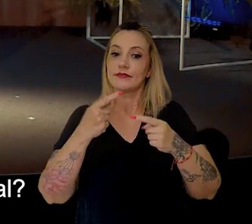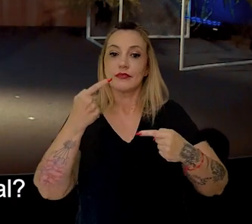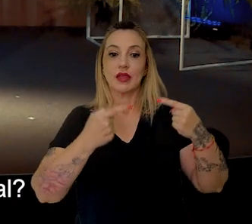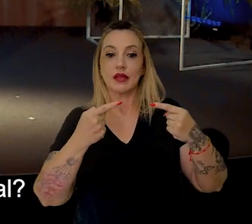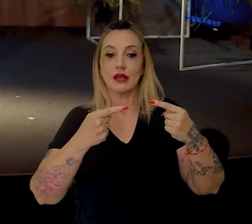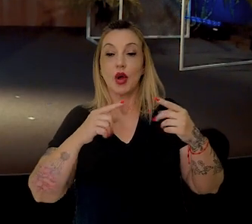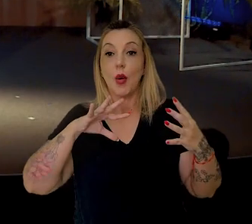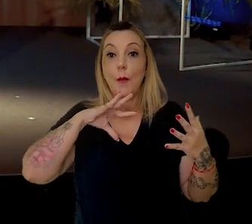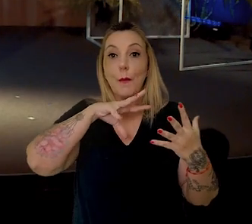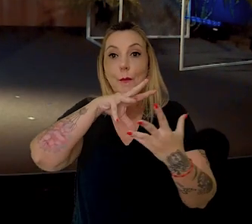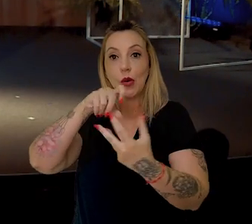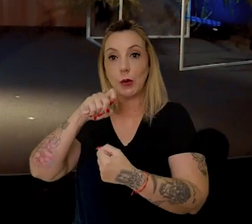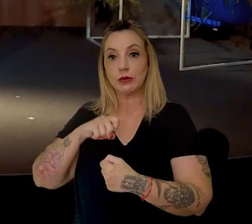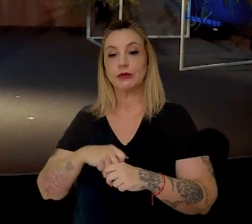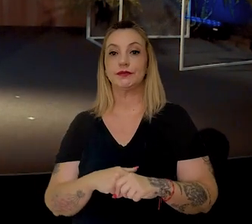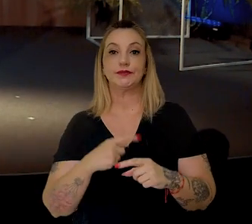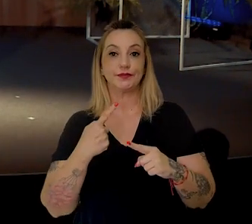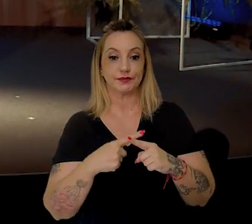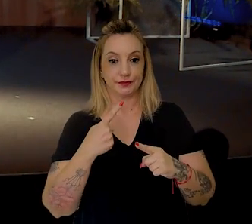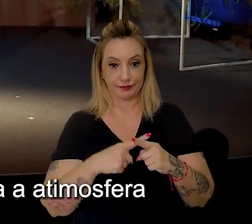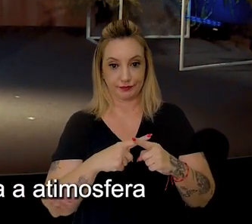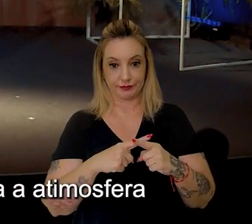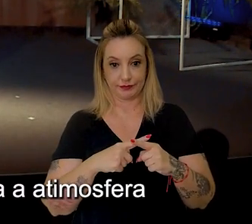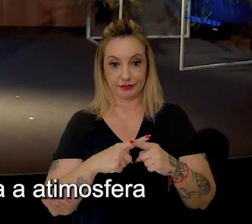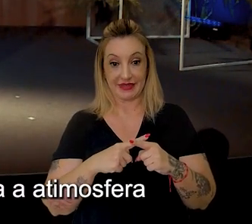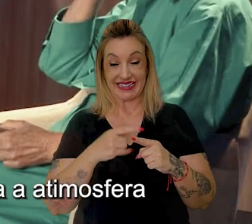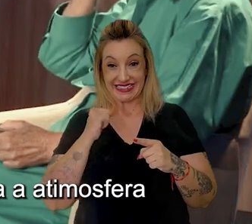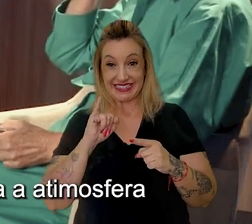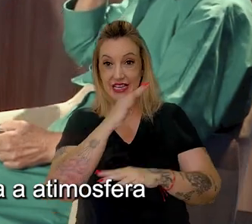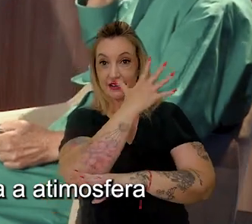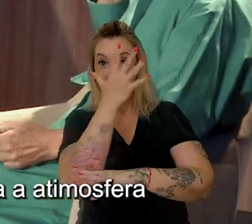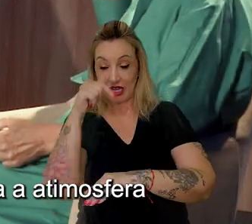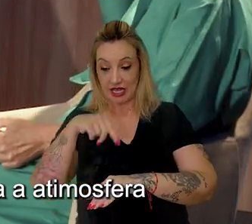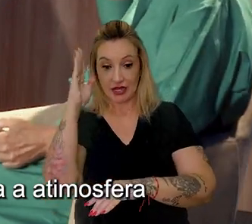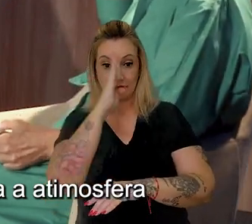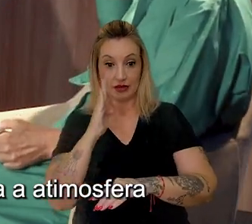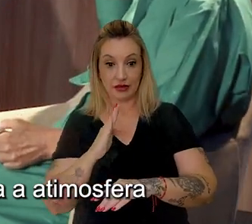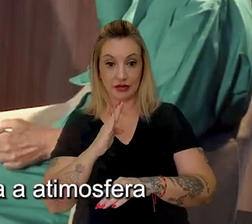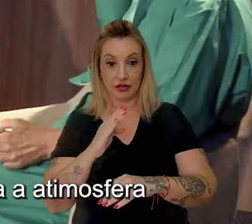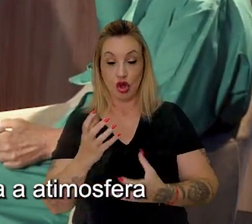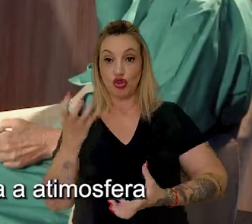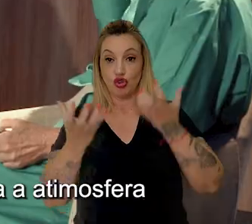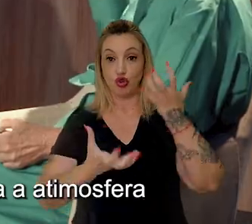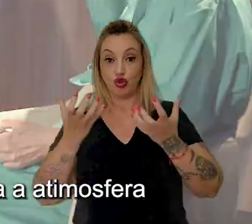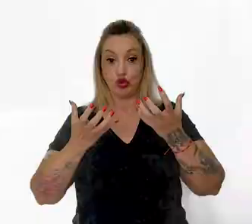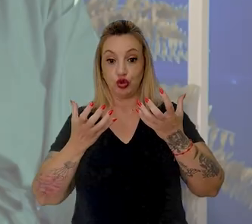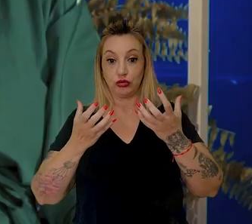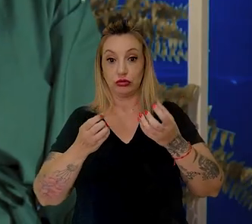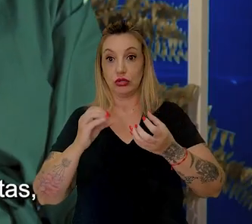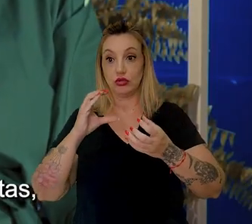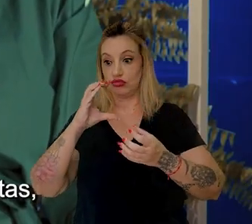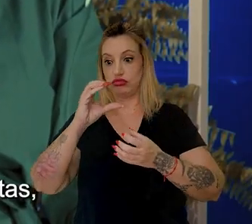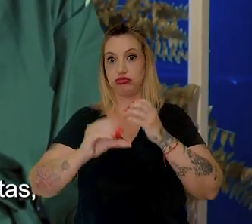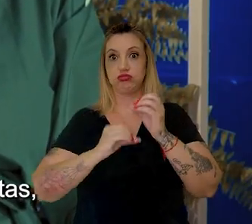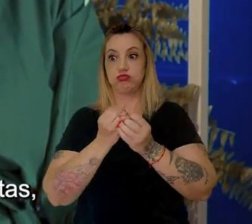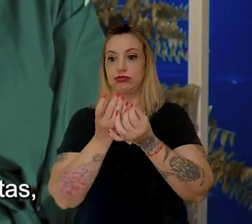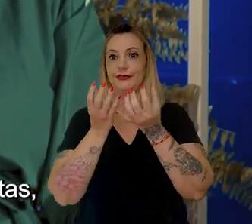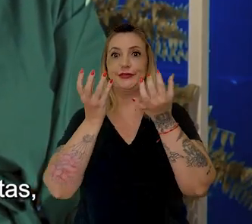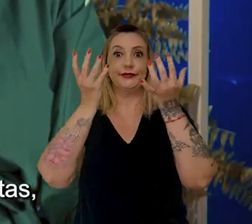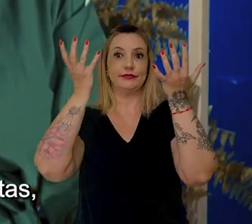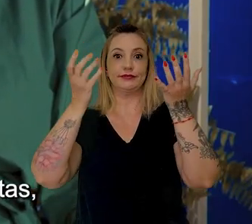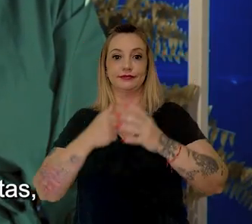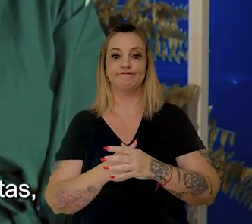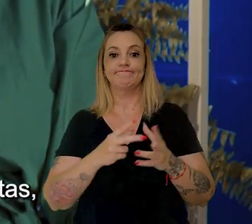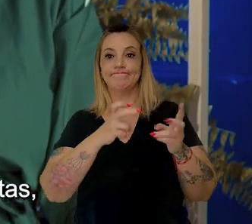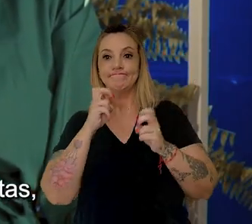no âmbito Mundial Porque o fato é o seguinte se as se as florestas do Brasil todas pegarem fogo todo esse carbono foi pra atmosfera então eu vejo o seguinte